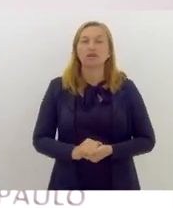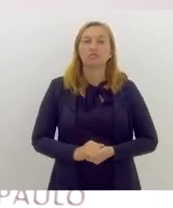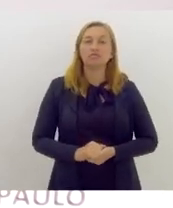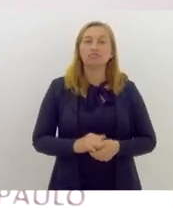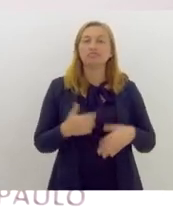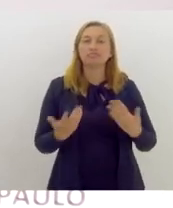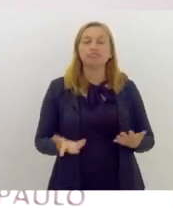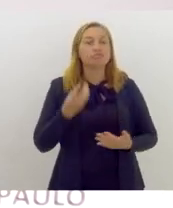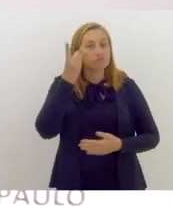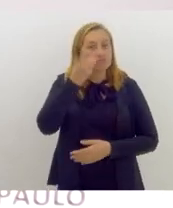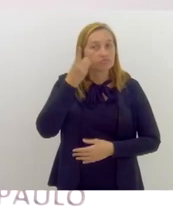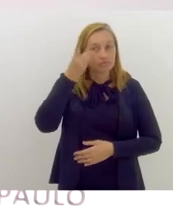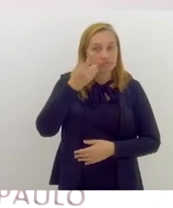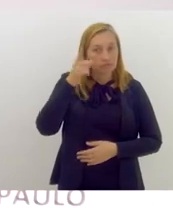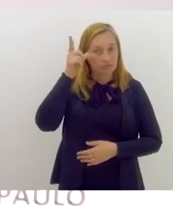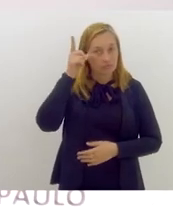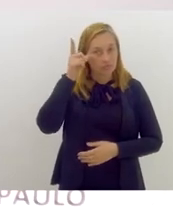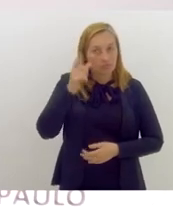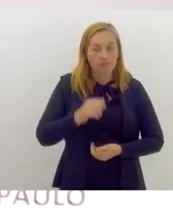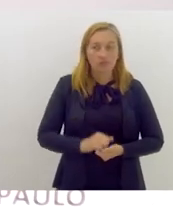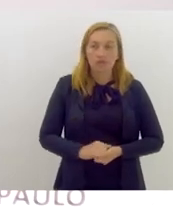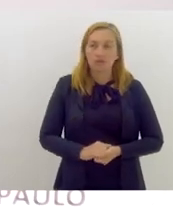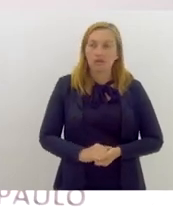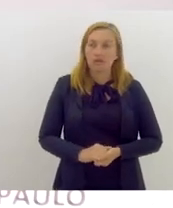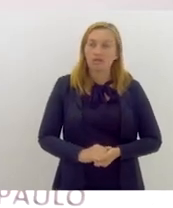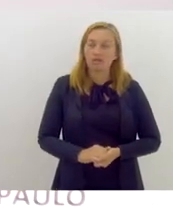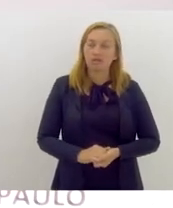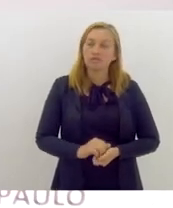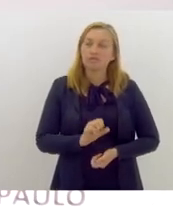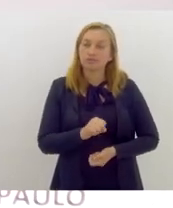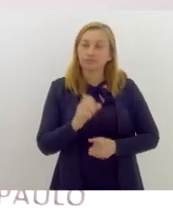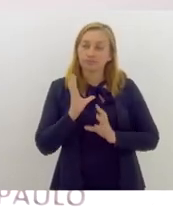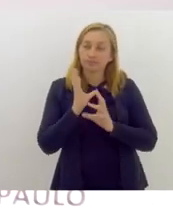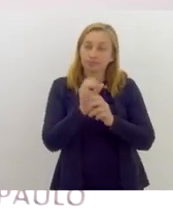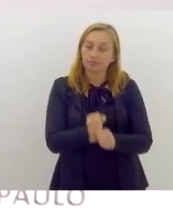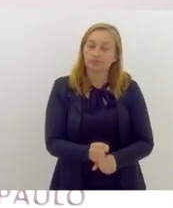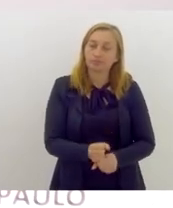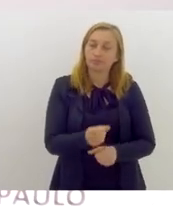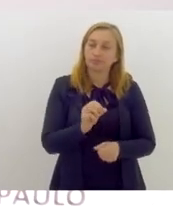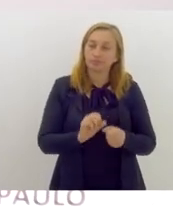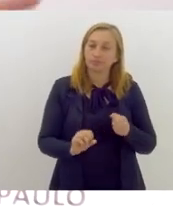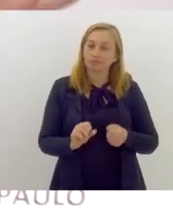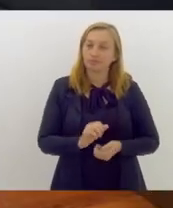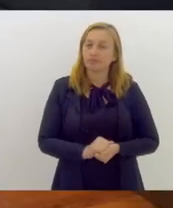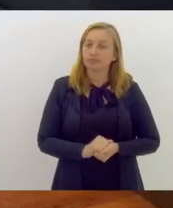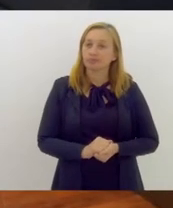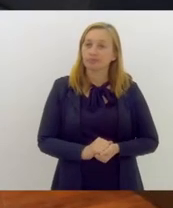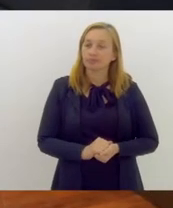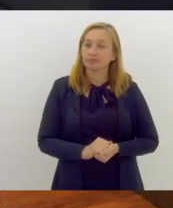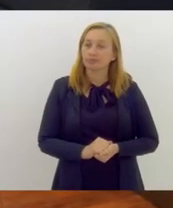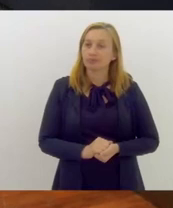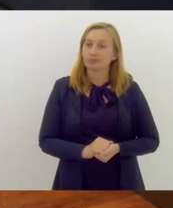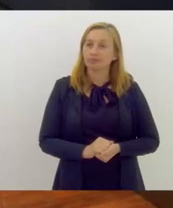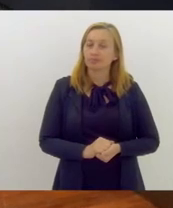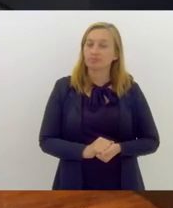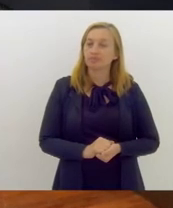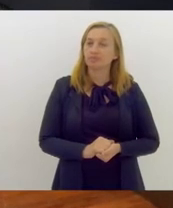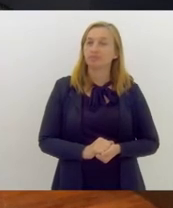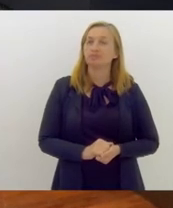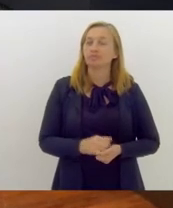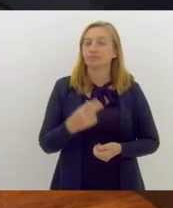então Deputado em cima da ceia sim pequeno resumo que é que fiz função da sua